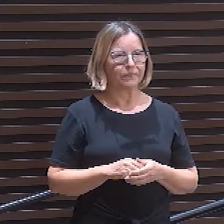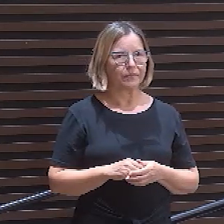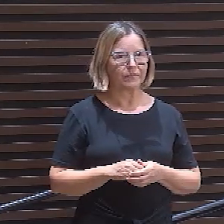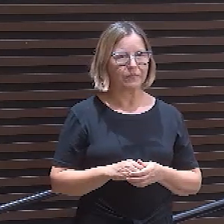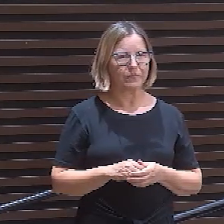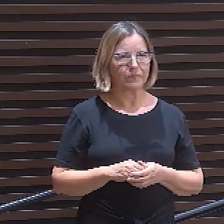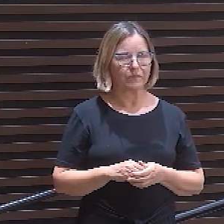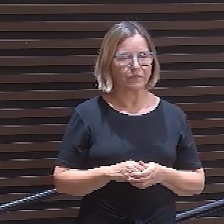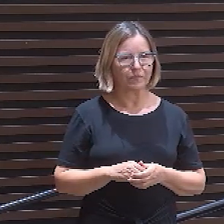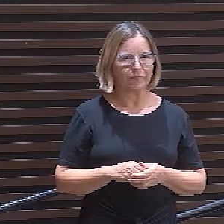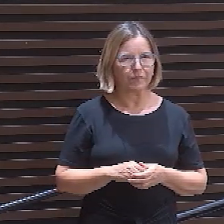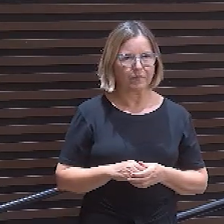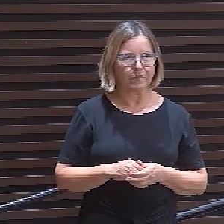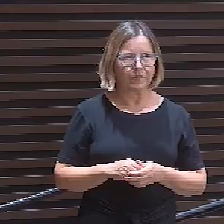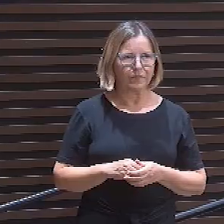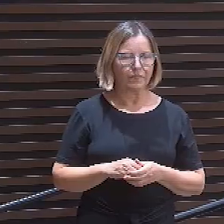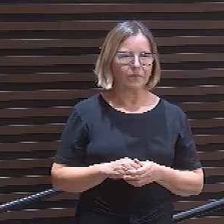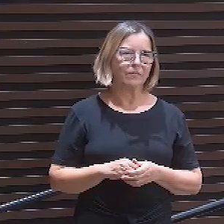conceito nous,